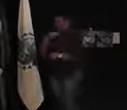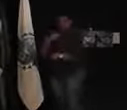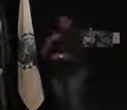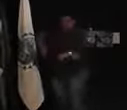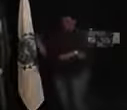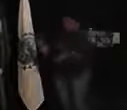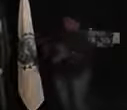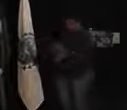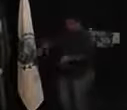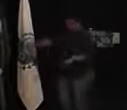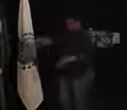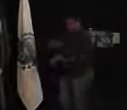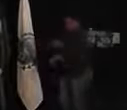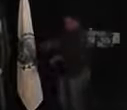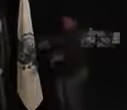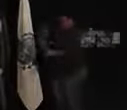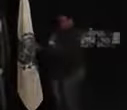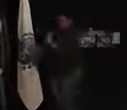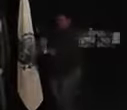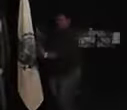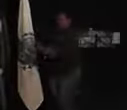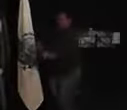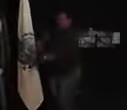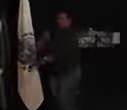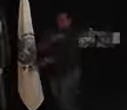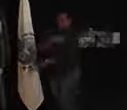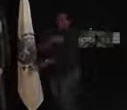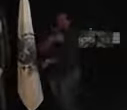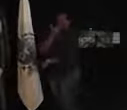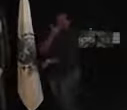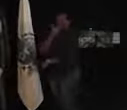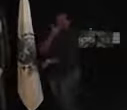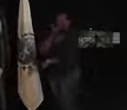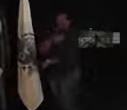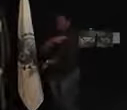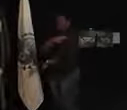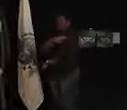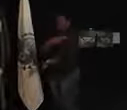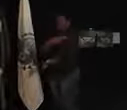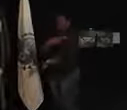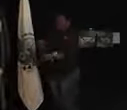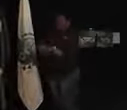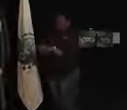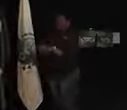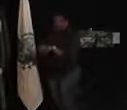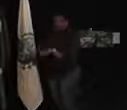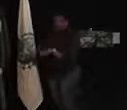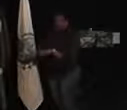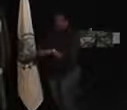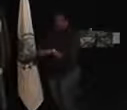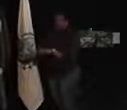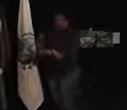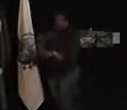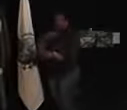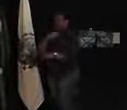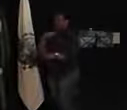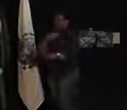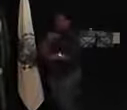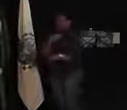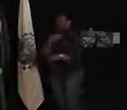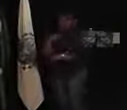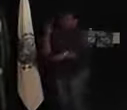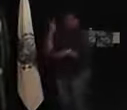circular, levantar, brincar, pular, e ele ainda não é neurologicamente capaz de